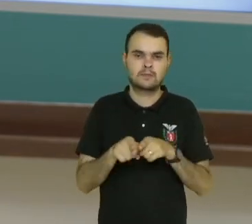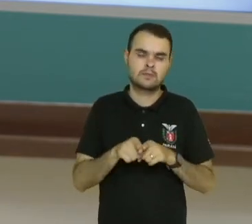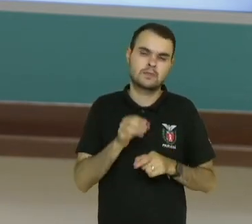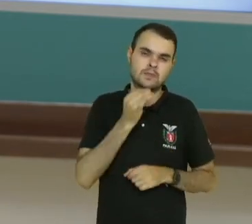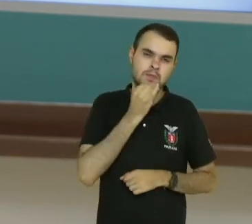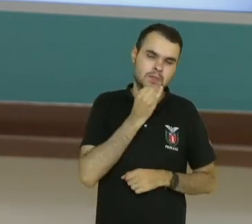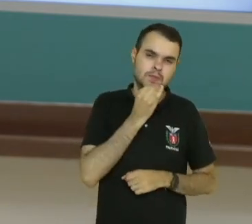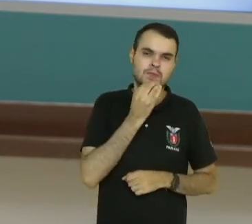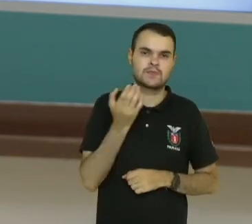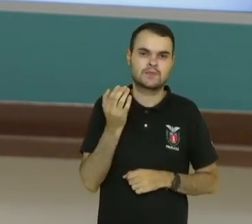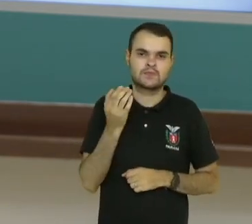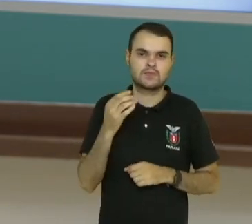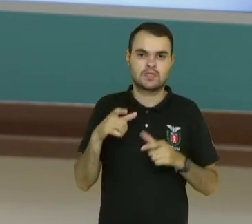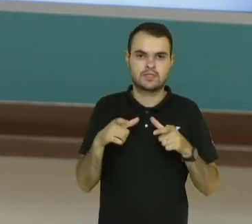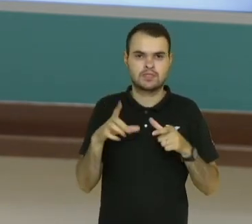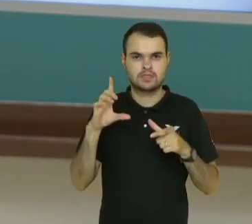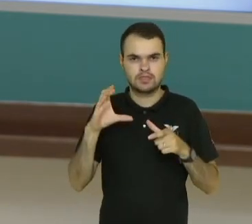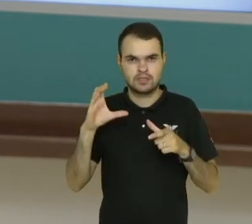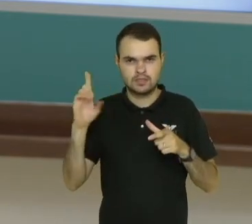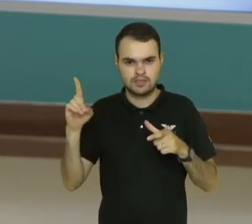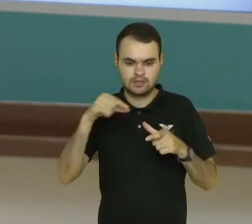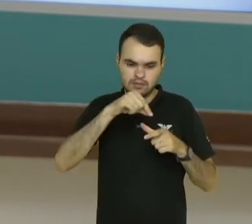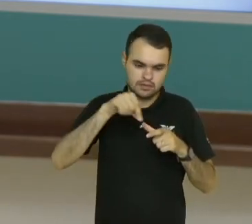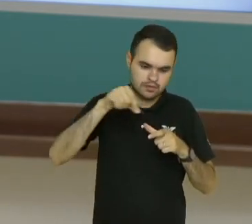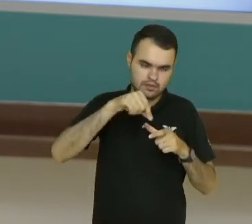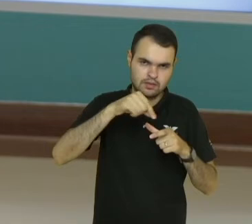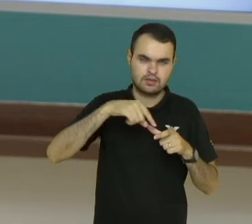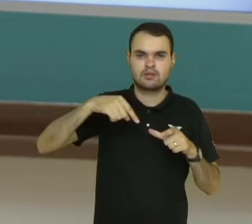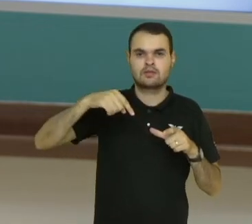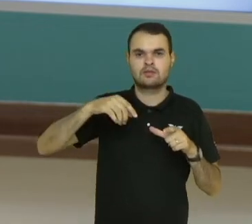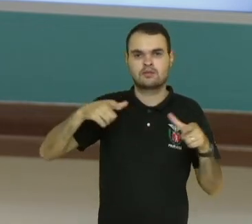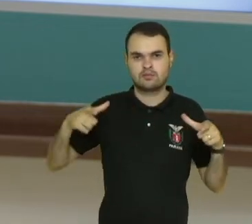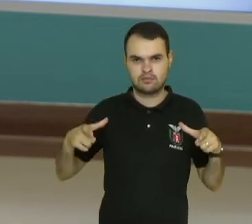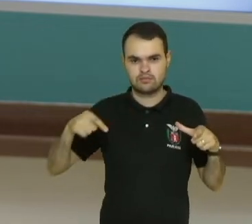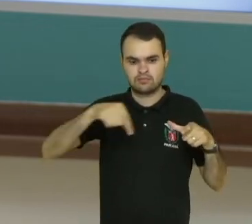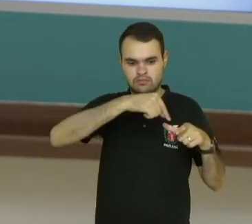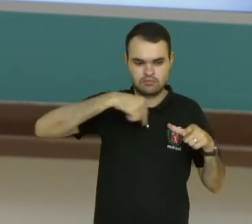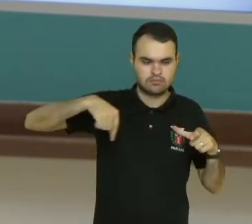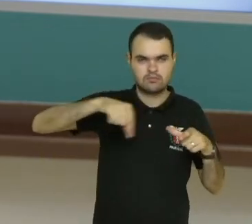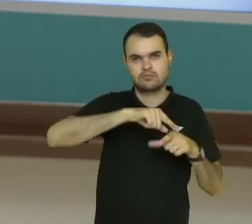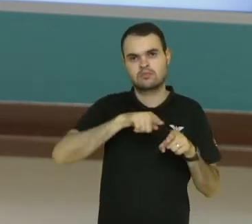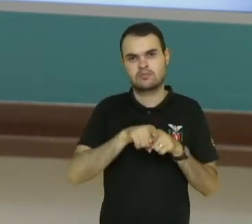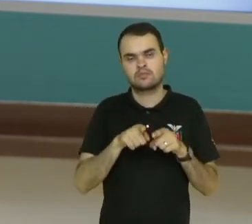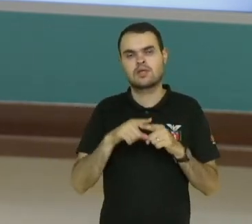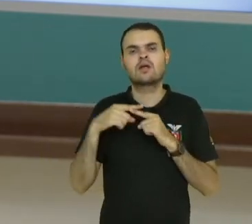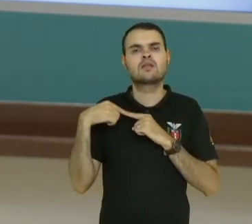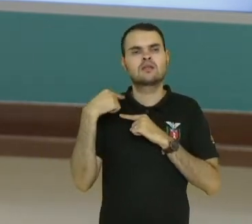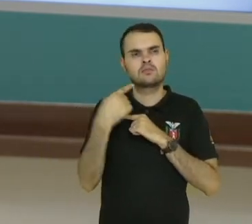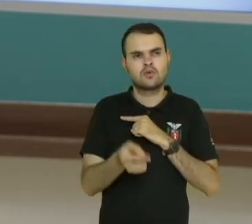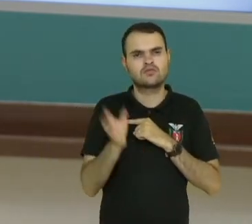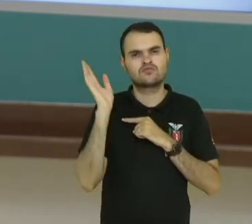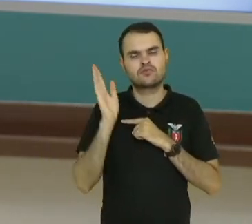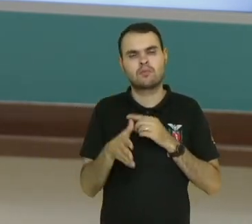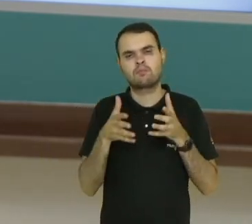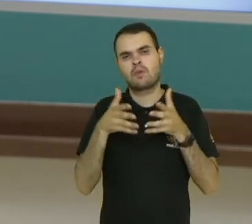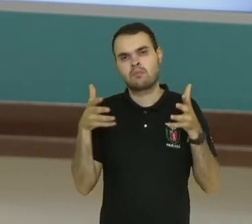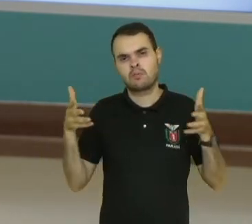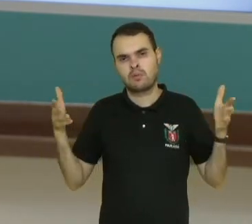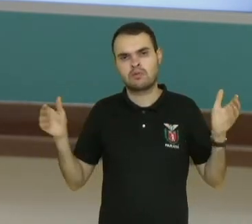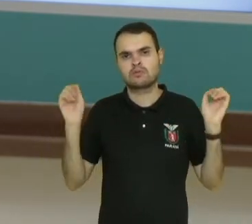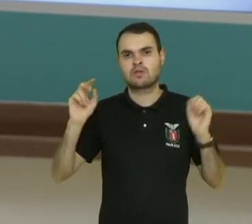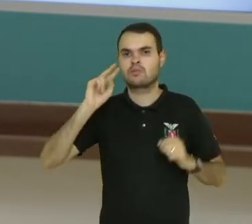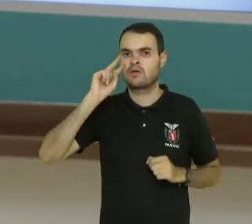exemplo, as ranhuras do CD, as ranhuras do disco do vinil aqui no 10 na menos 5 e depois já as escalas que